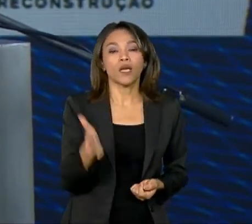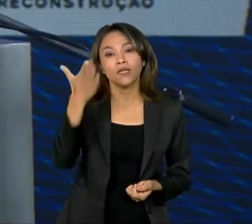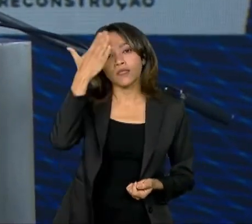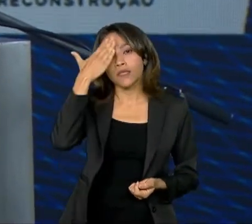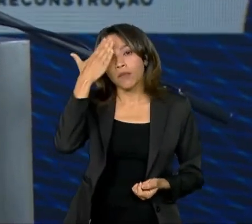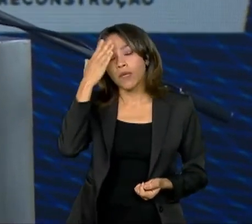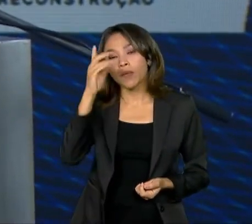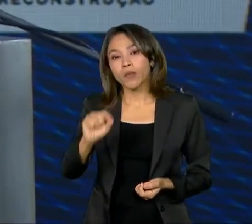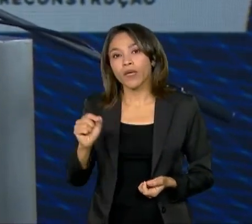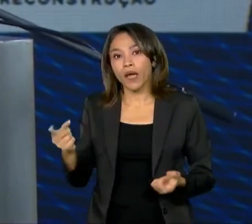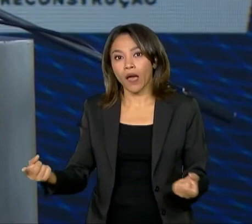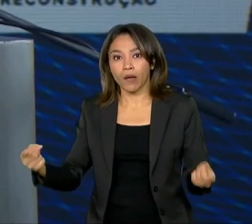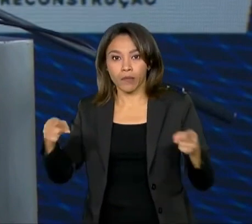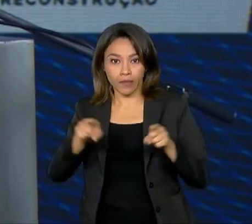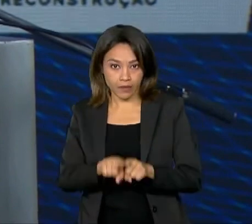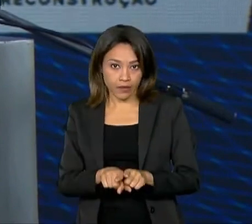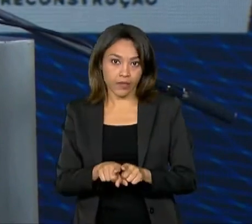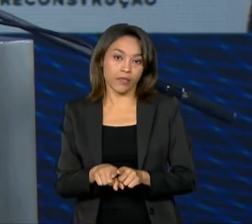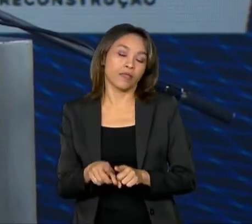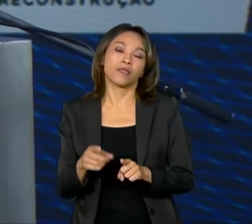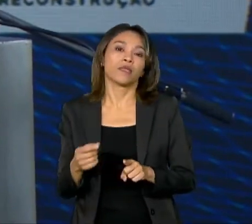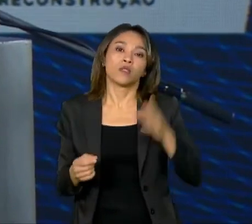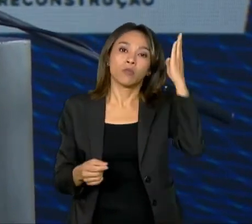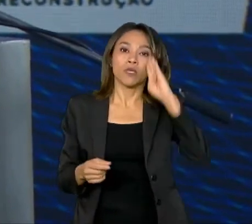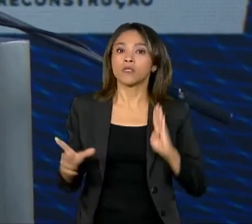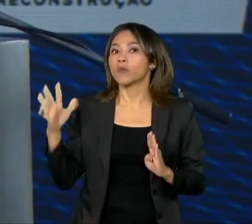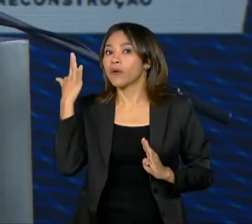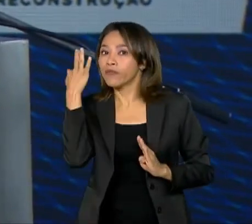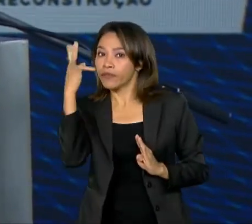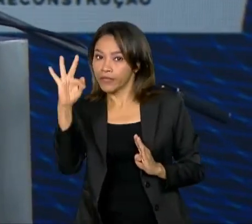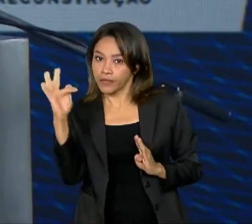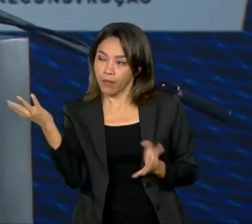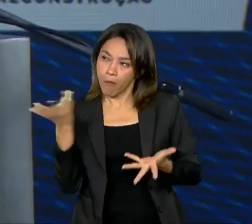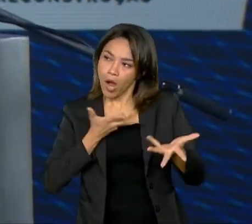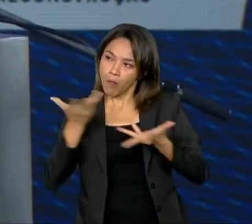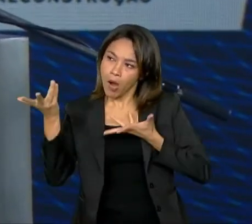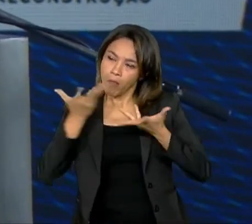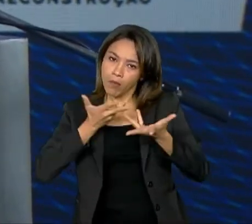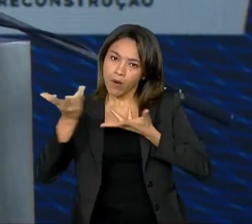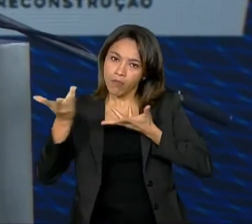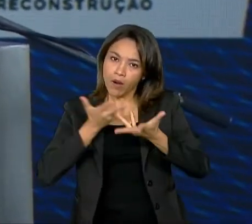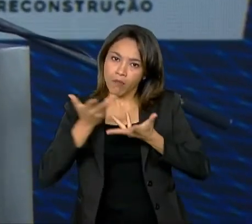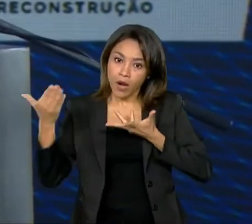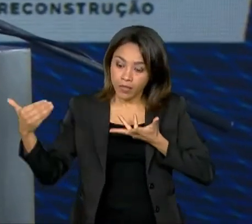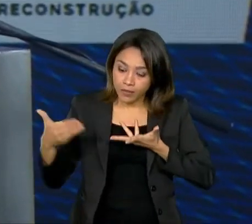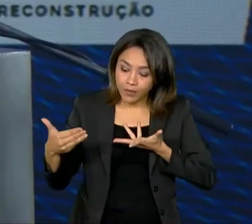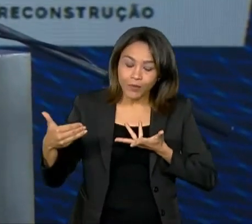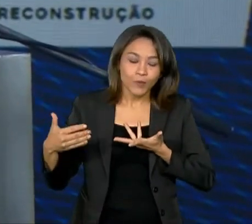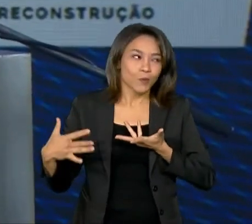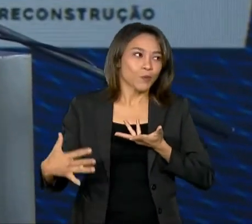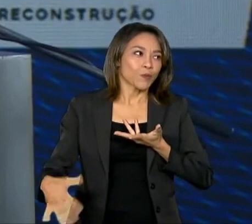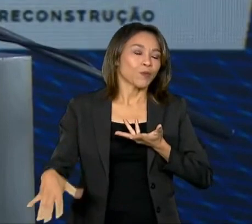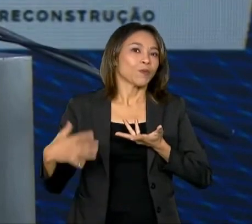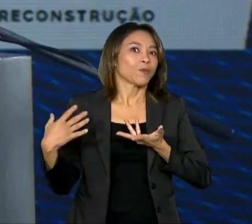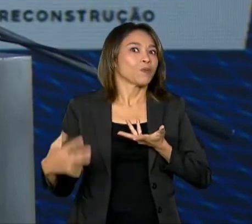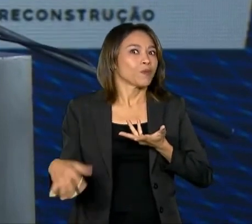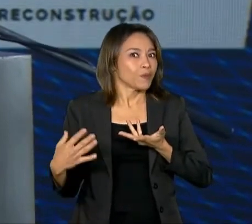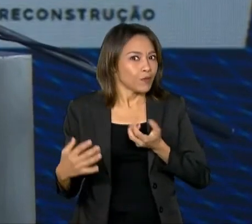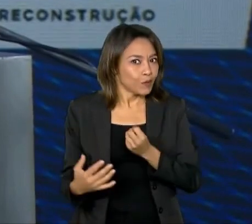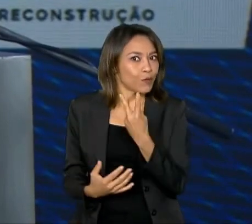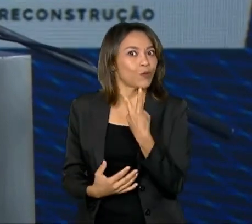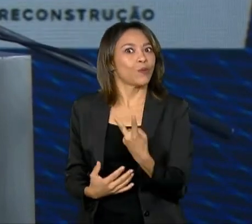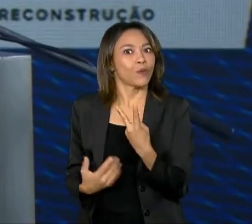parceria que a França está construindo conosco é uma parceria que vai permitir que dois